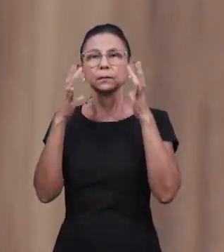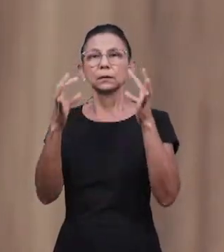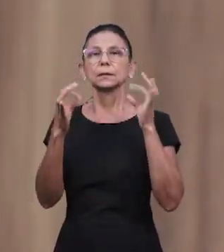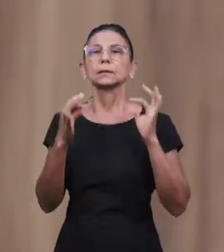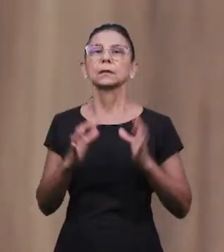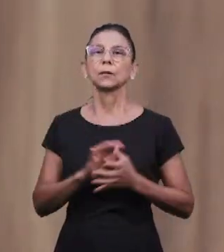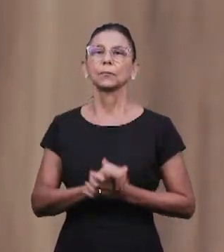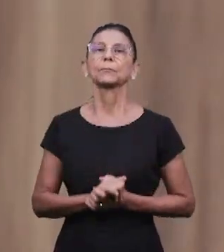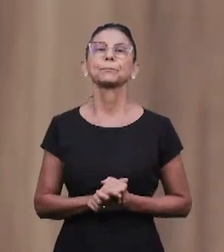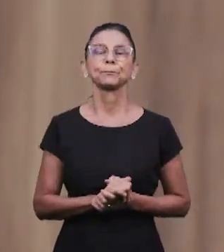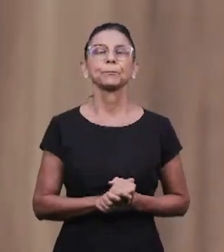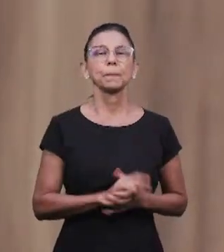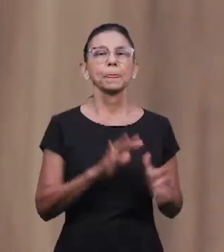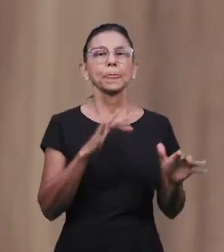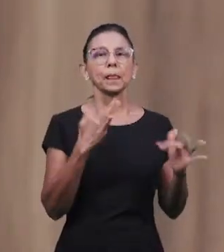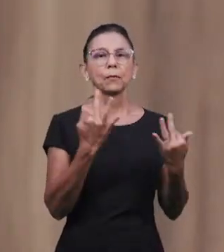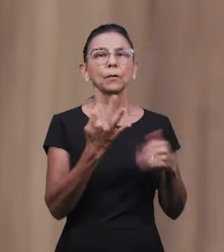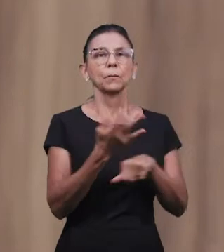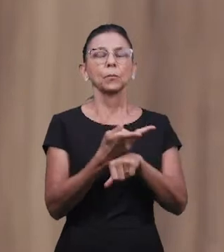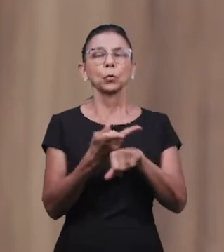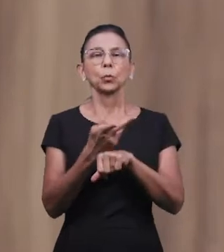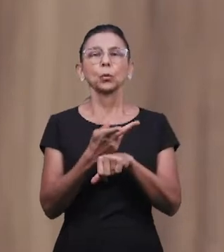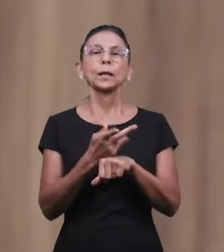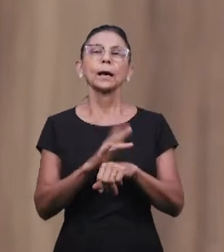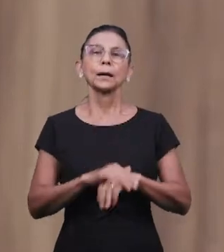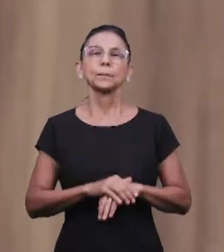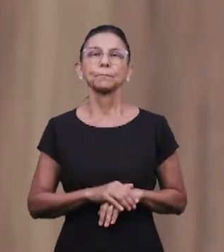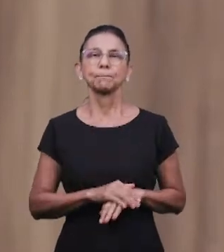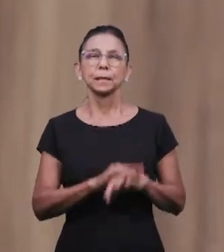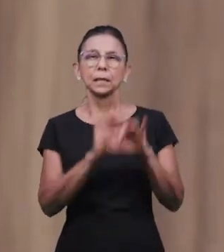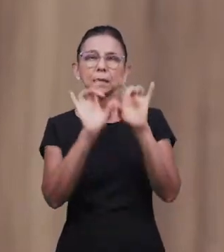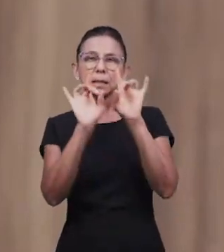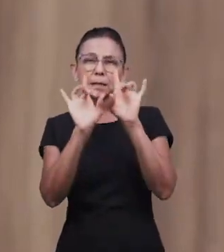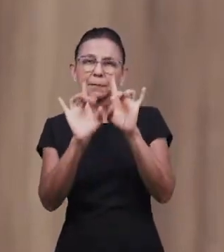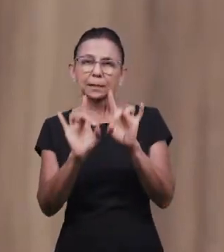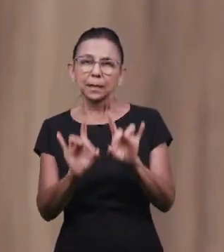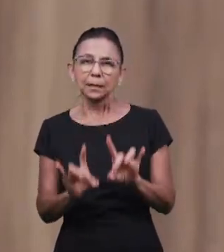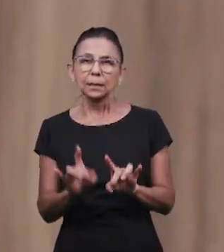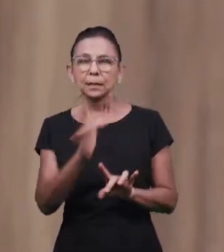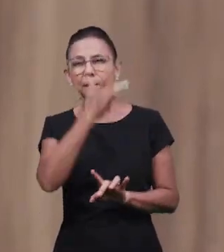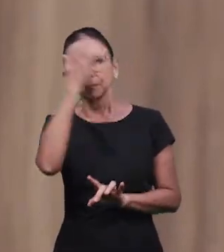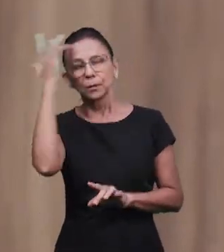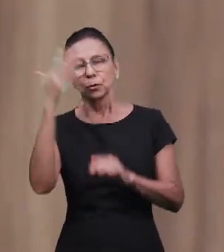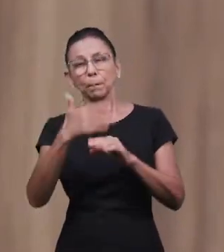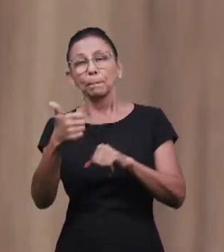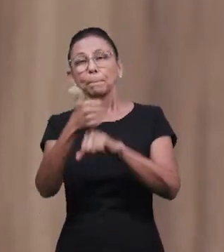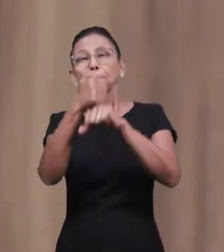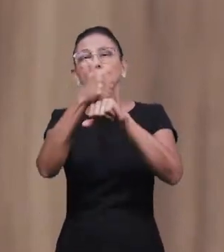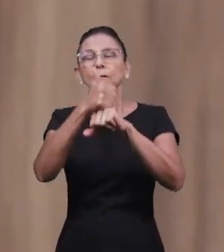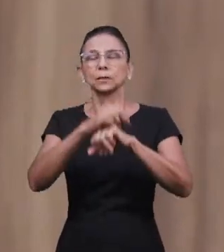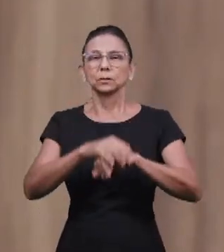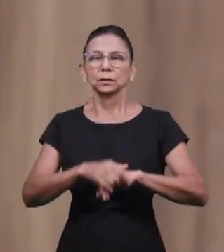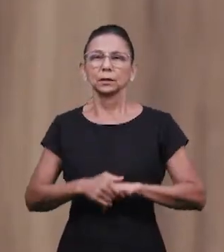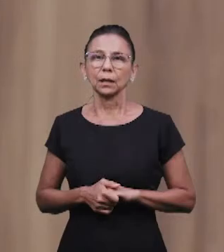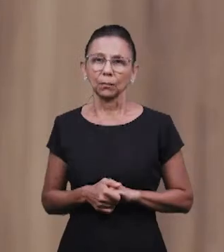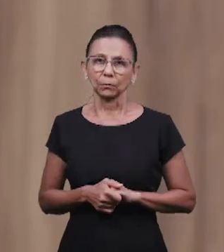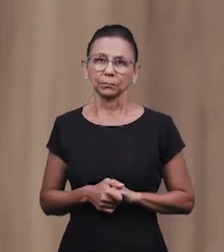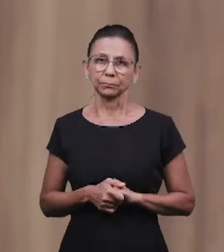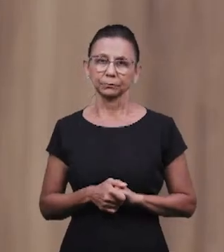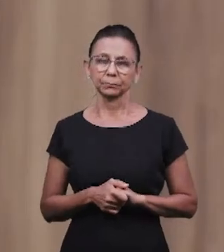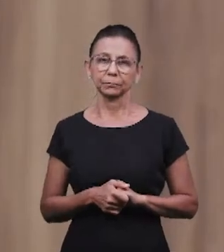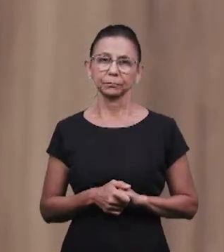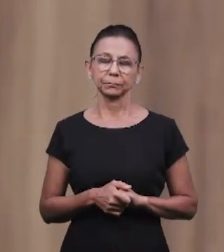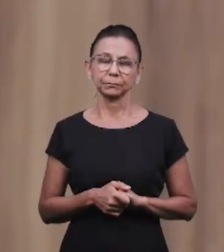a família já procurar os especialistas para estarem diagnosticando ou não o melhor caminho para dar continuidade a